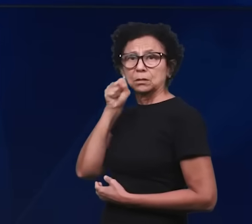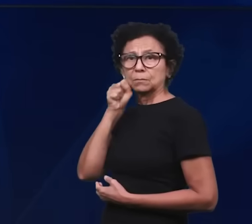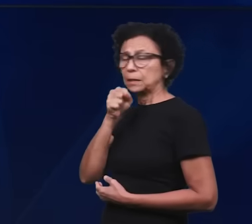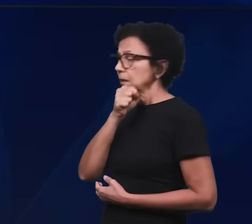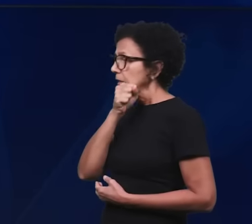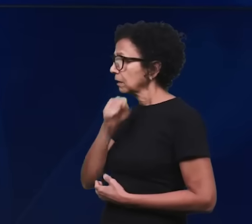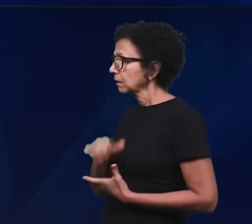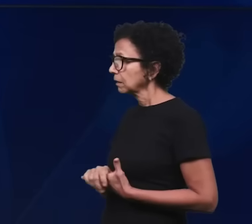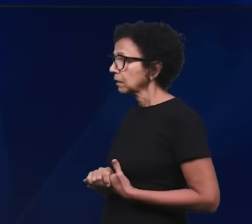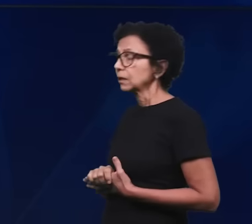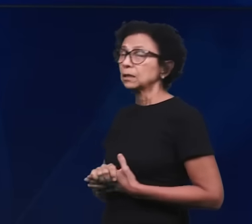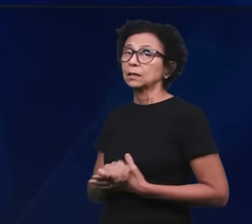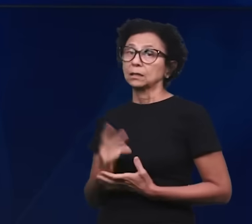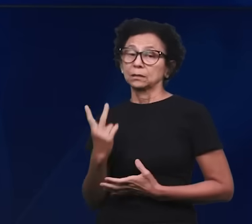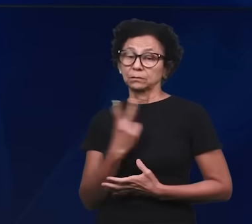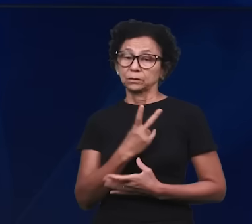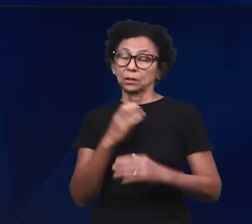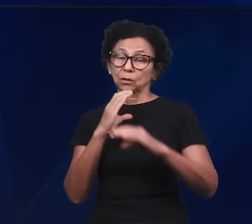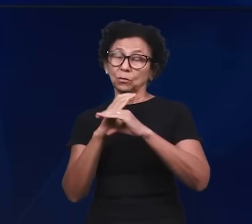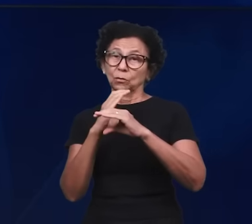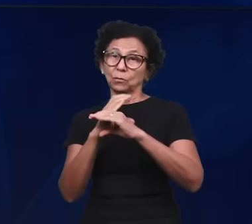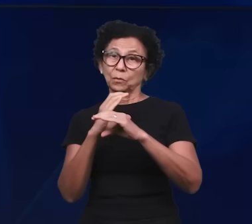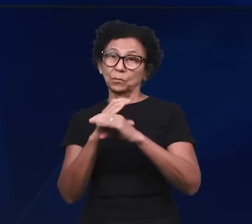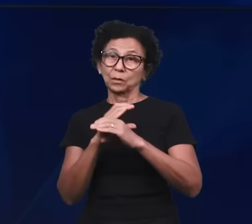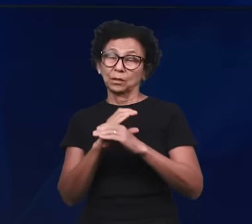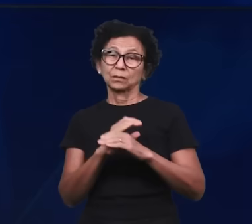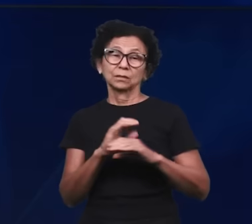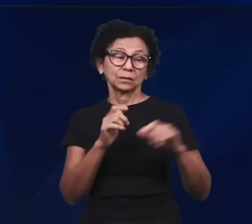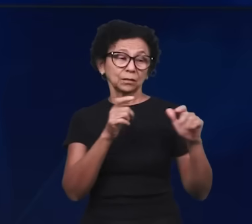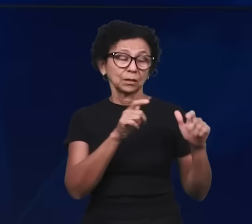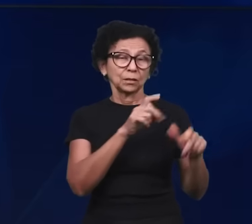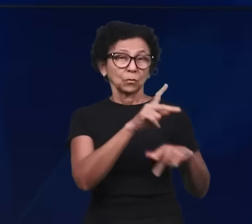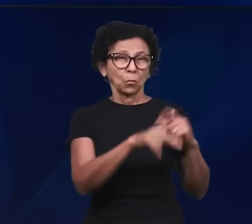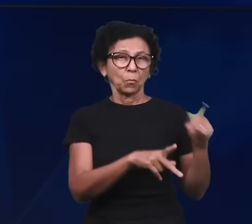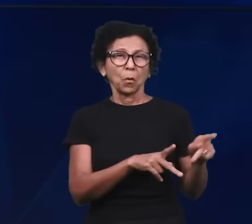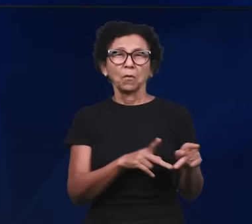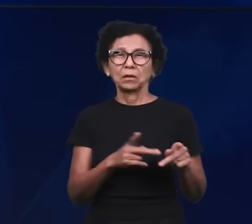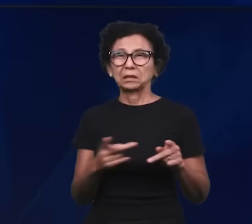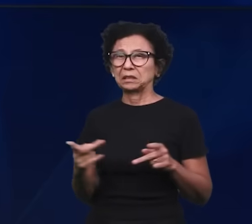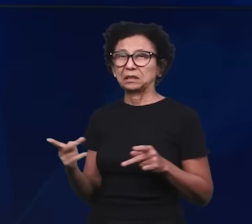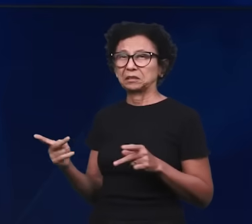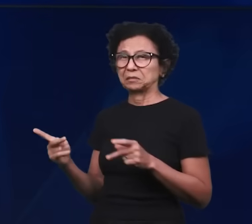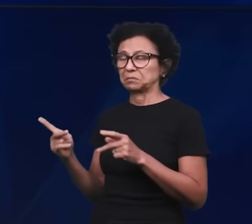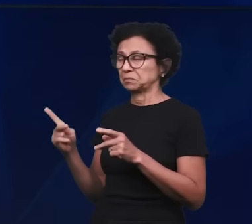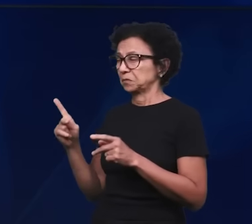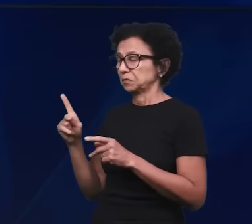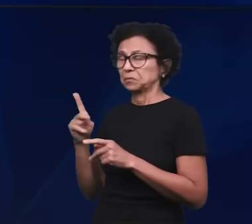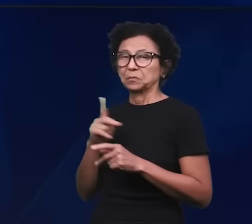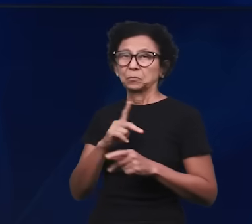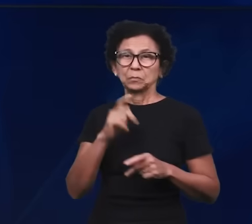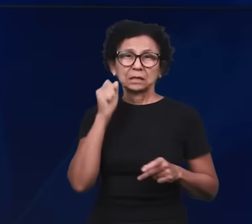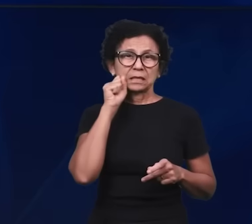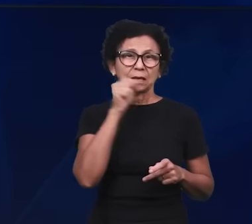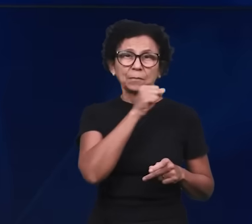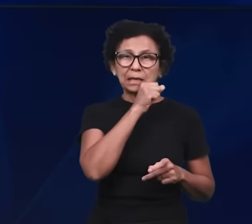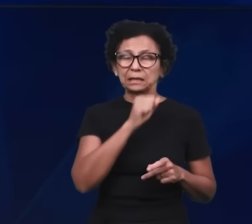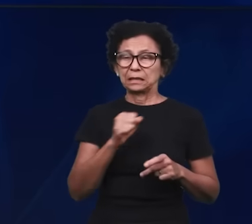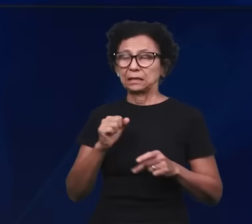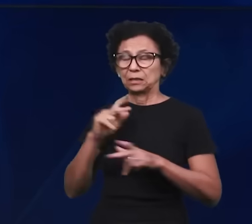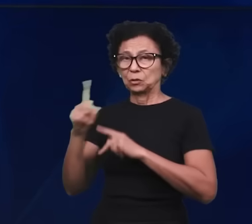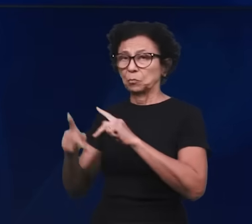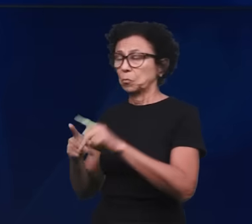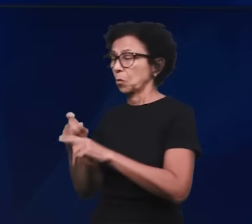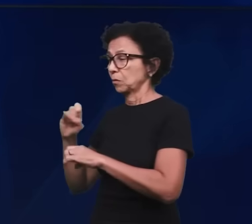tinha um problema antigo, que os samaritanos casaram com povos que os judeus não aceitavam, então ficou aquele conflito entre aquelas